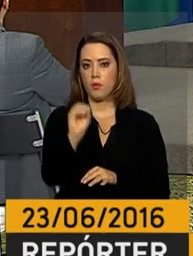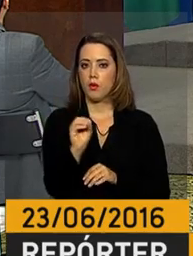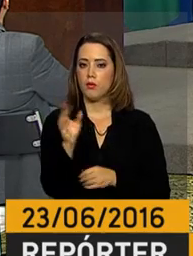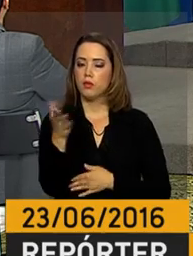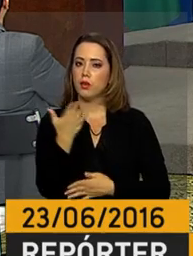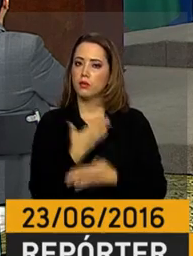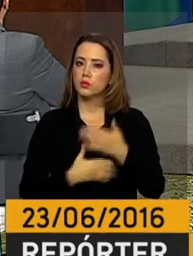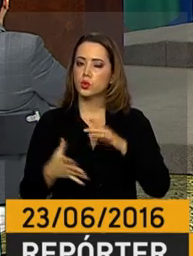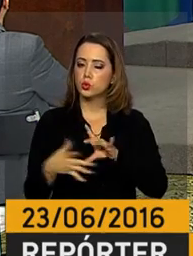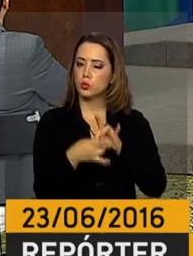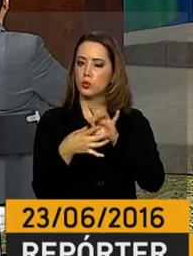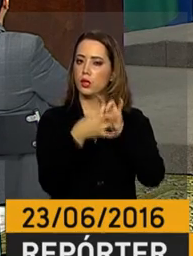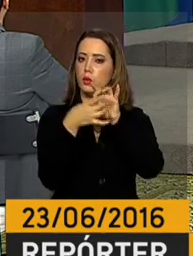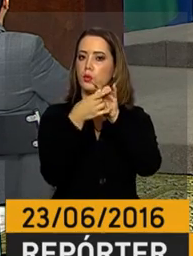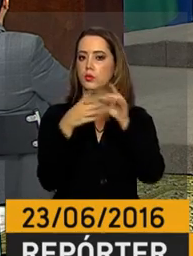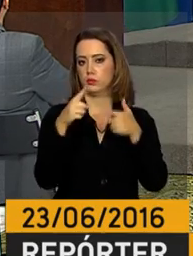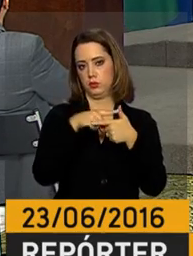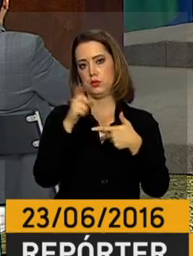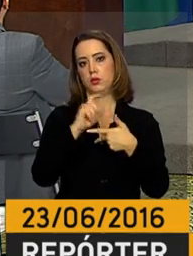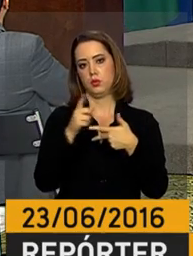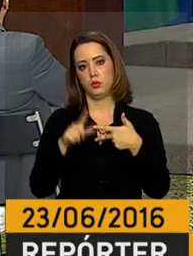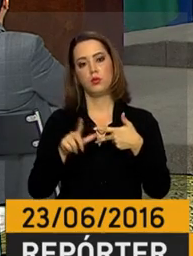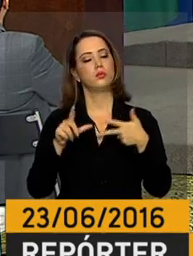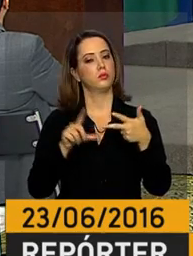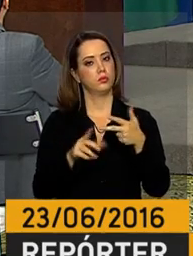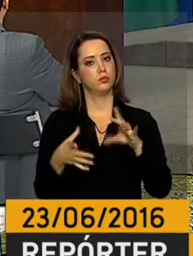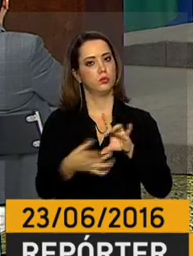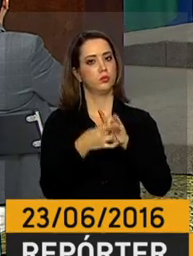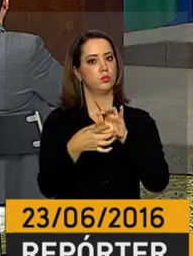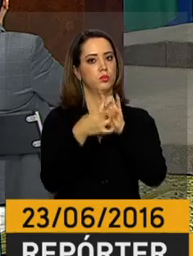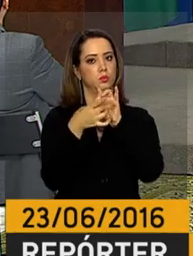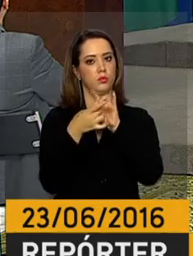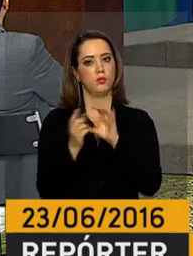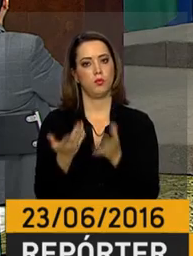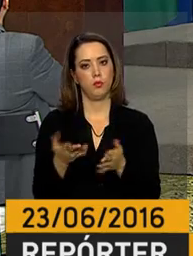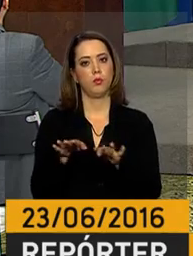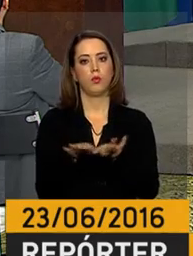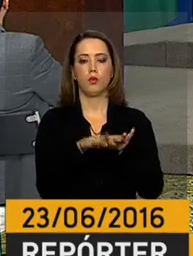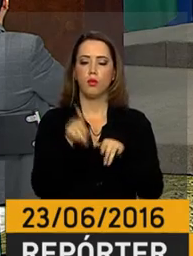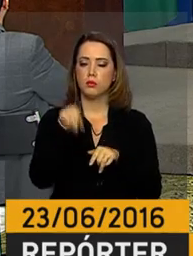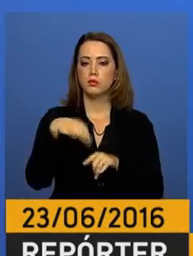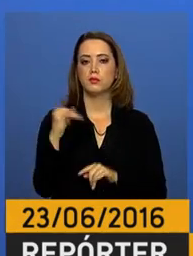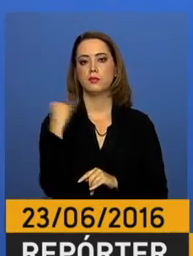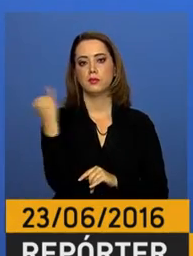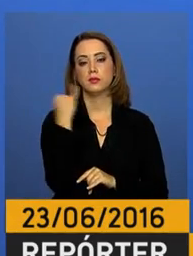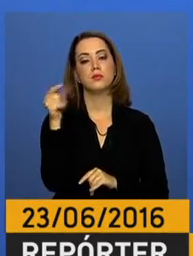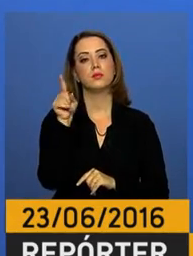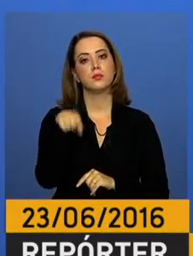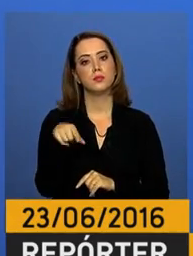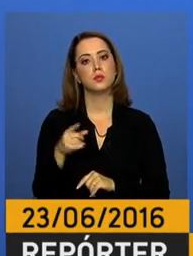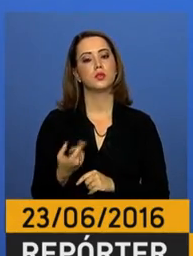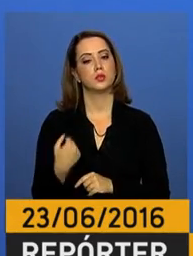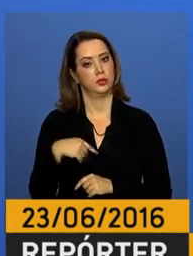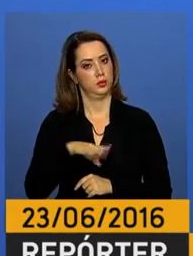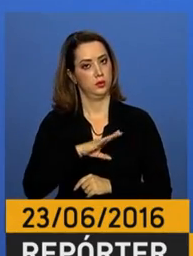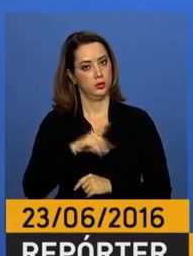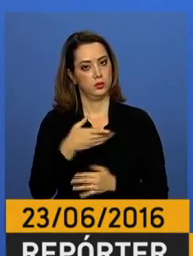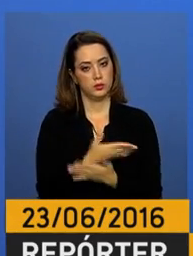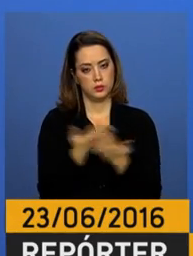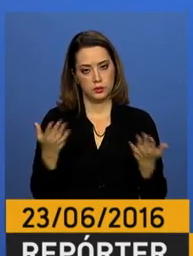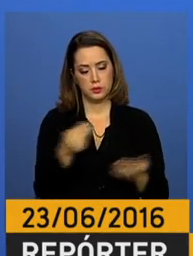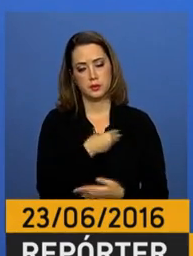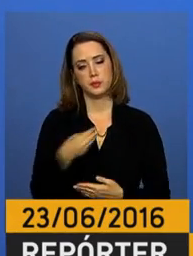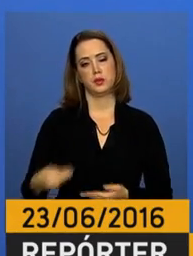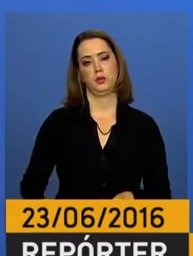poderes ao lado da Independência os senhores sabem que a harmonia entre os poderes É fundamental Mas é interessante vou dizer aqui senhores ministros uma